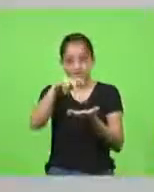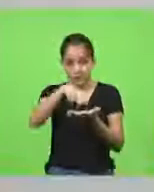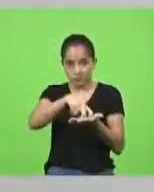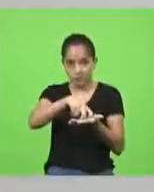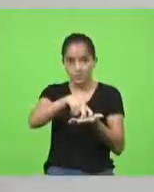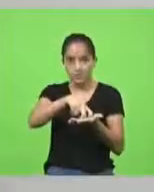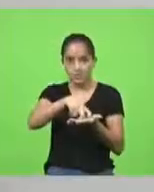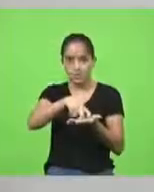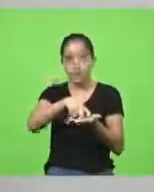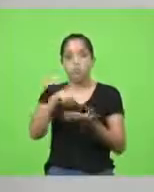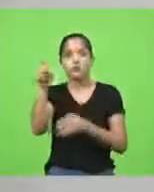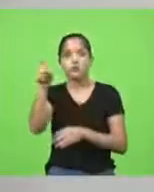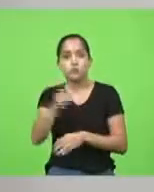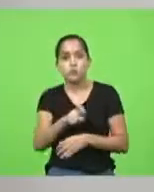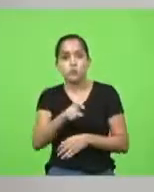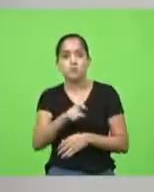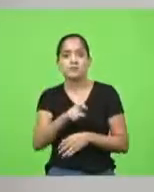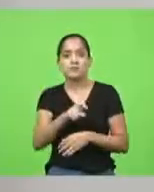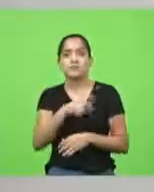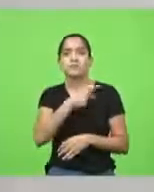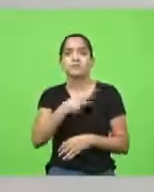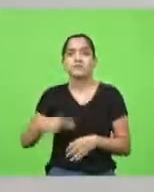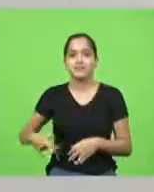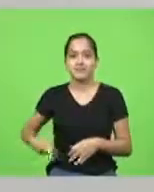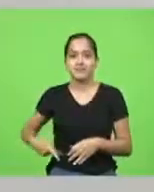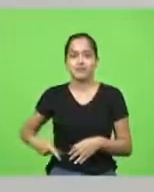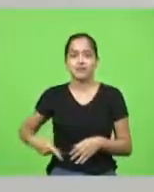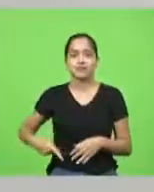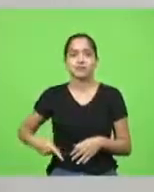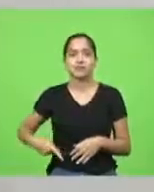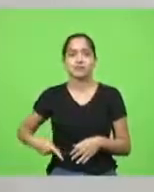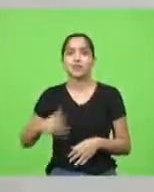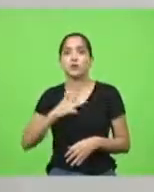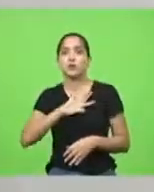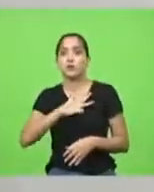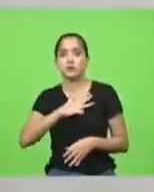do ex-presidente Lula por considerar